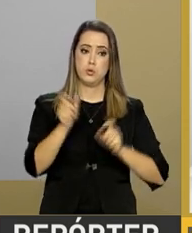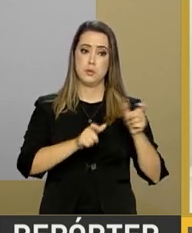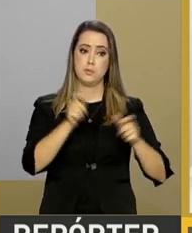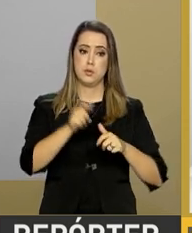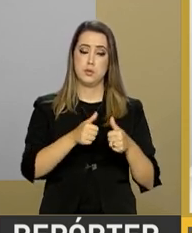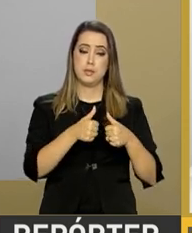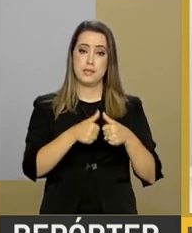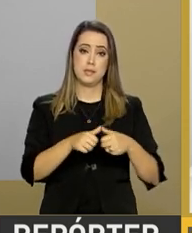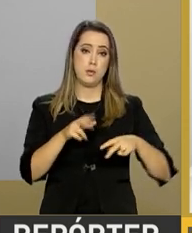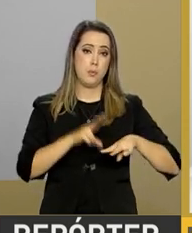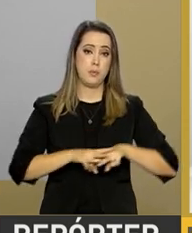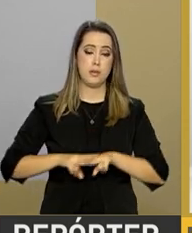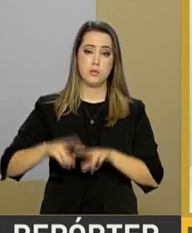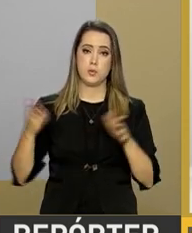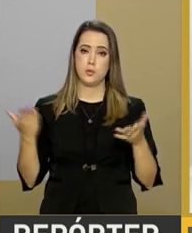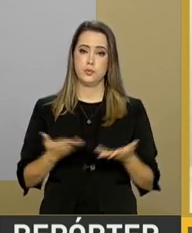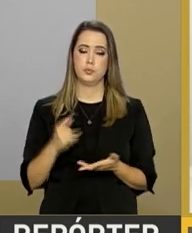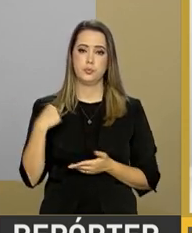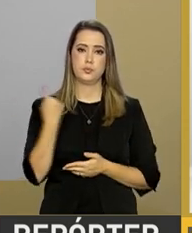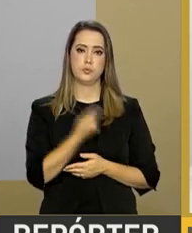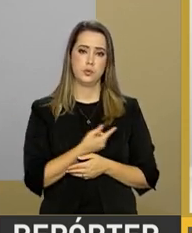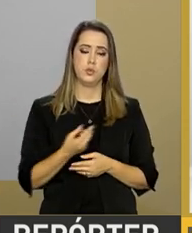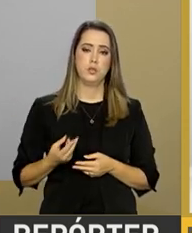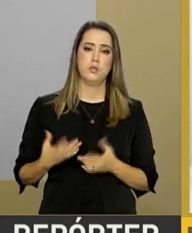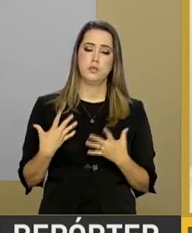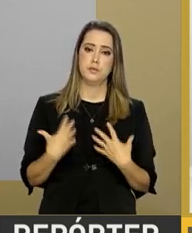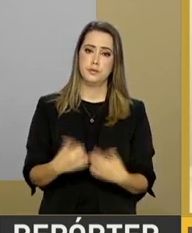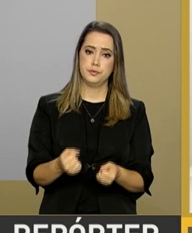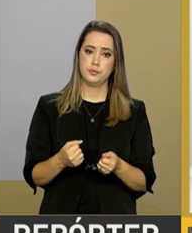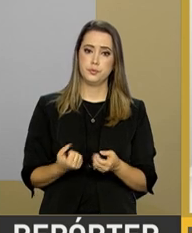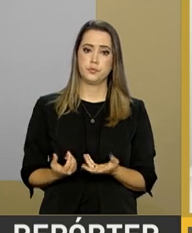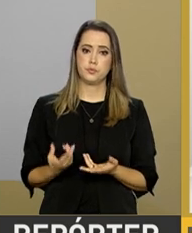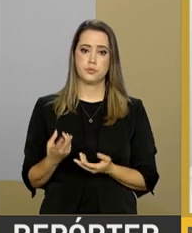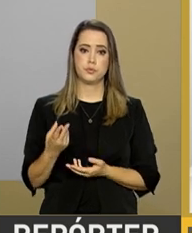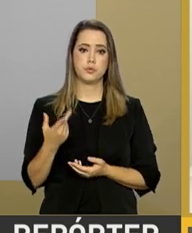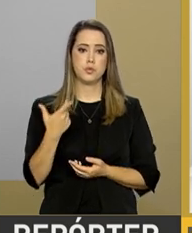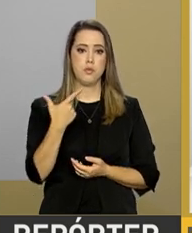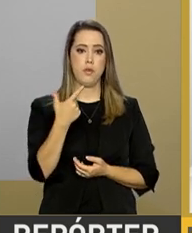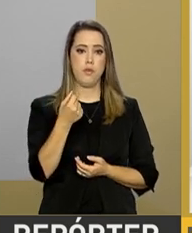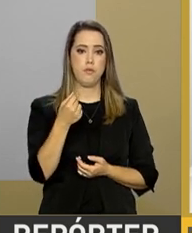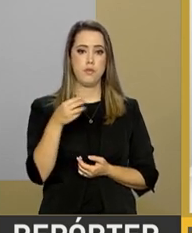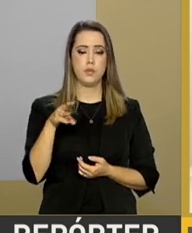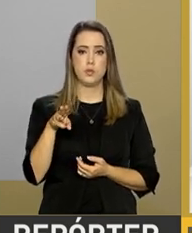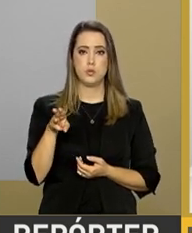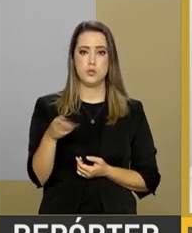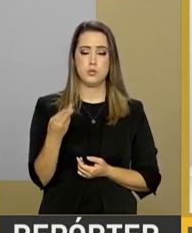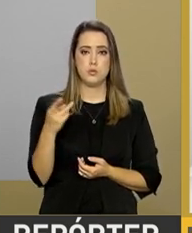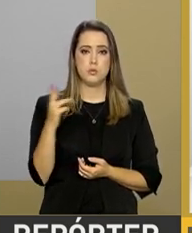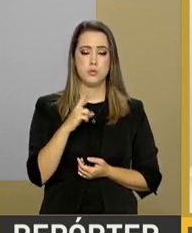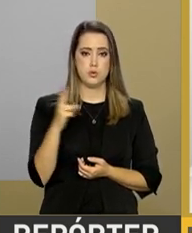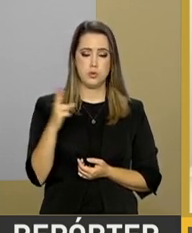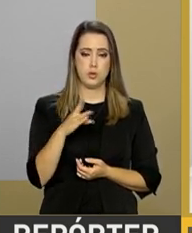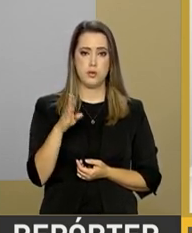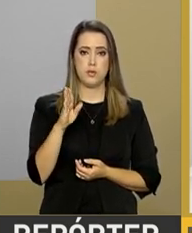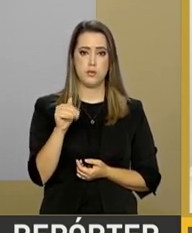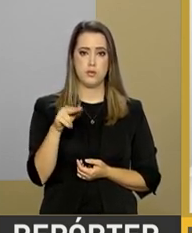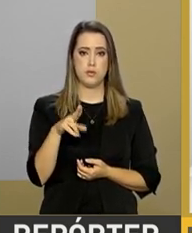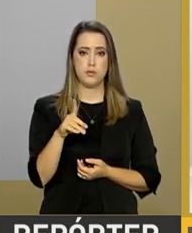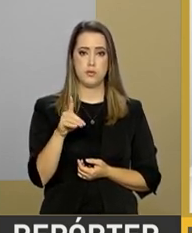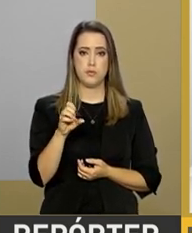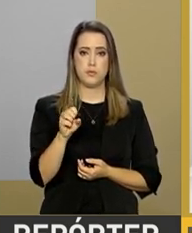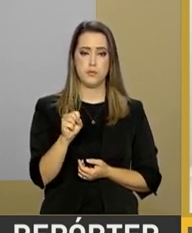presos. O que nós vamos fazer com recursos a fundo perdido, 20 milhões de reais do BNDES e com a